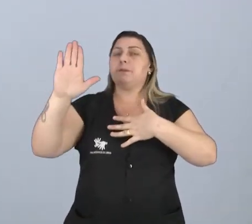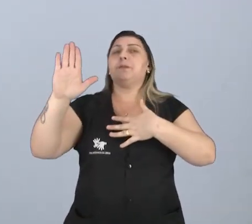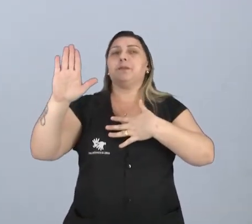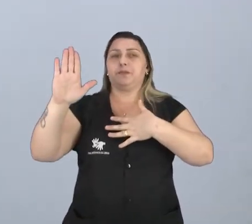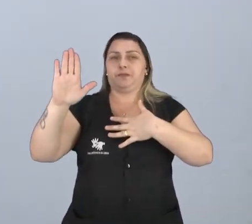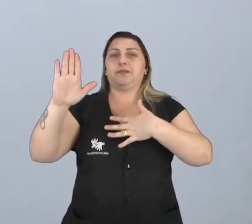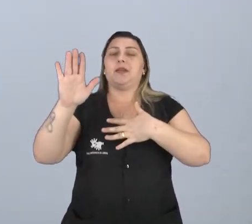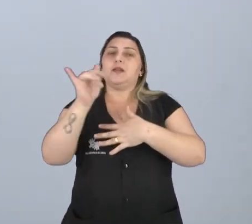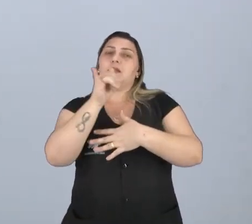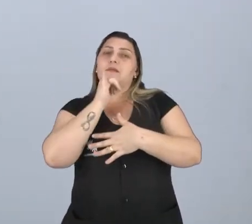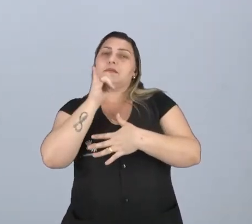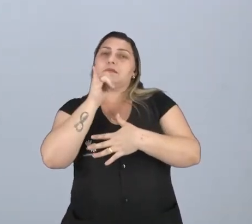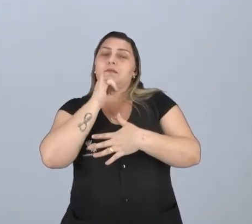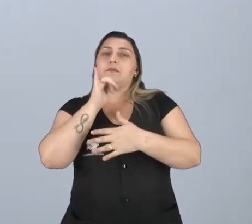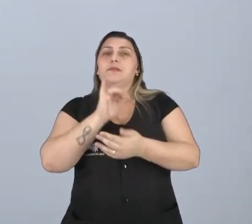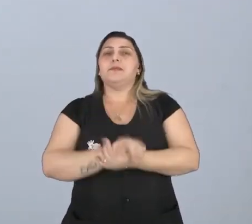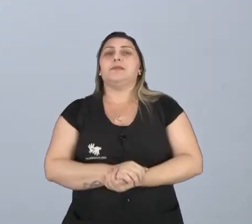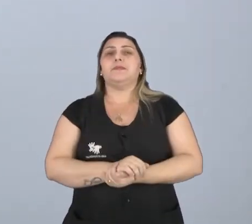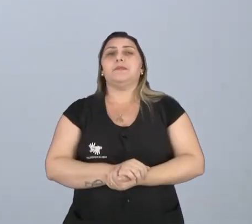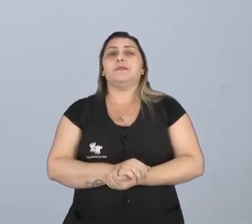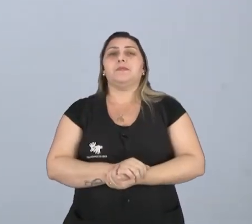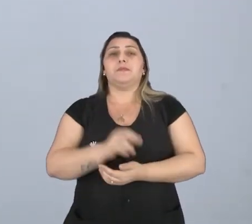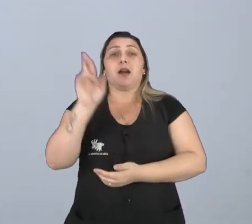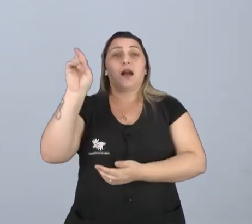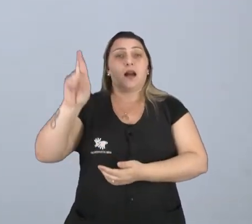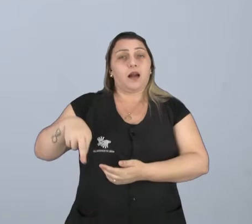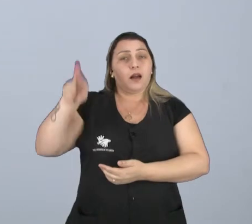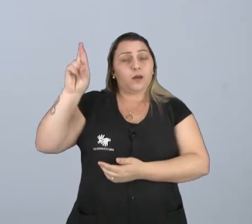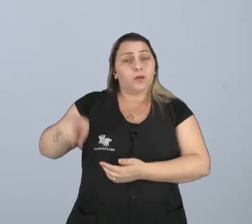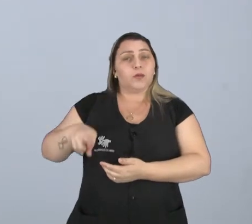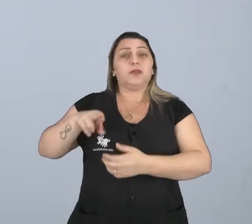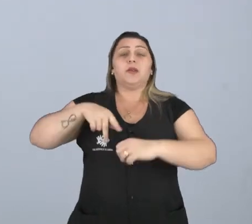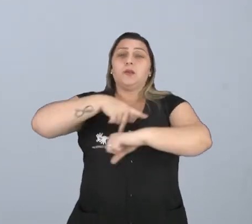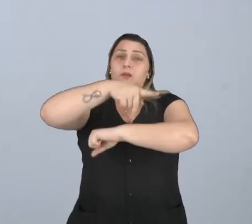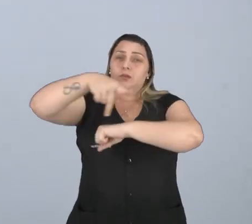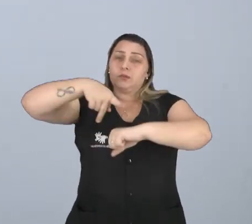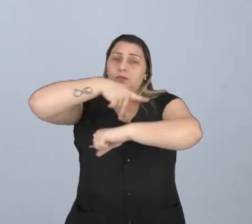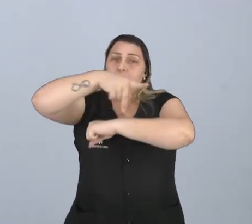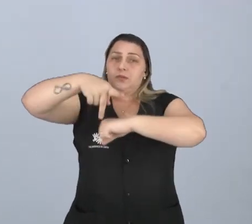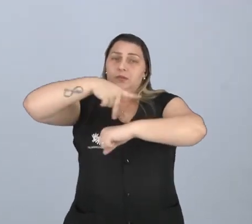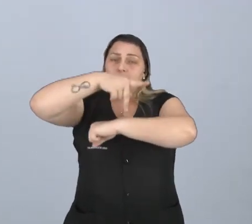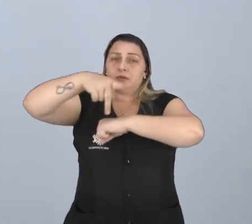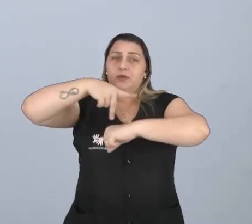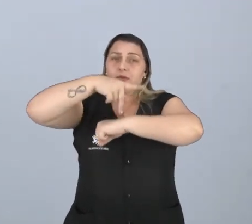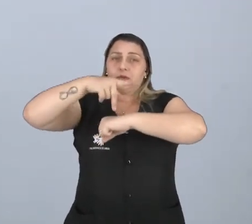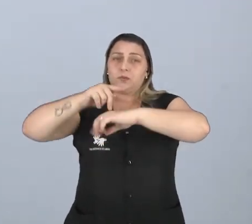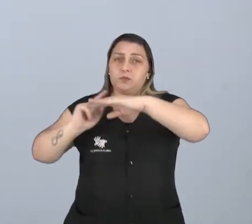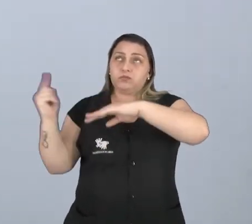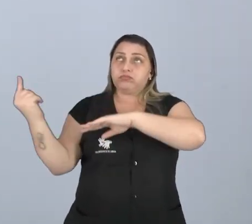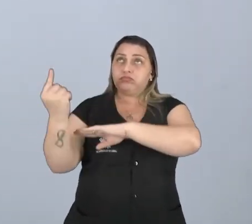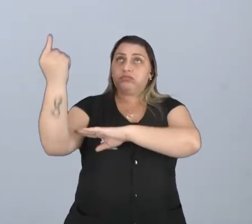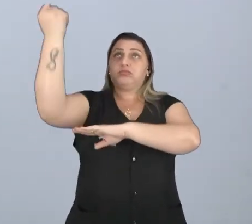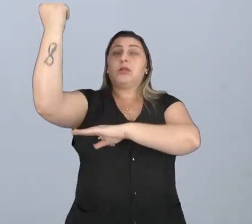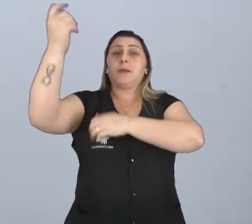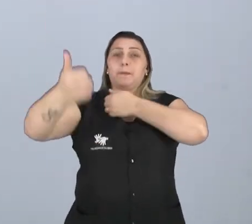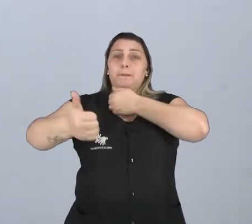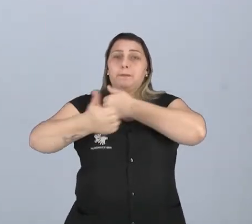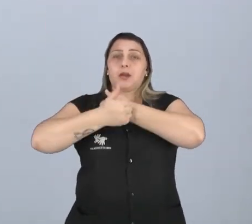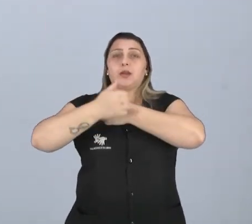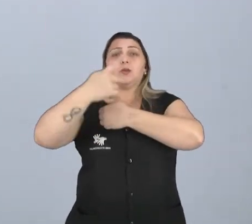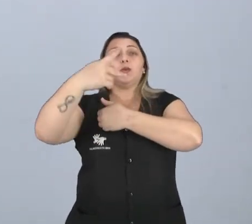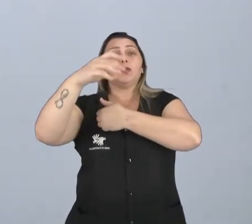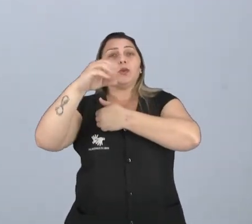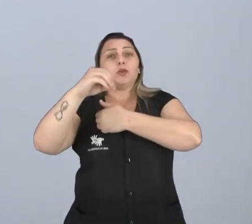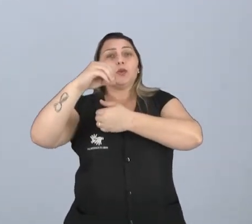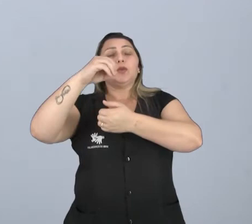Enquanto que, por exemplo, a Rússia, né, é um país que está de alta latitude, está mais próxima dos polos. Por